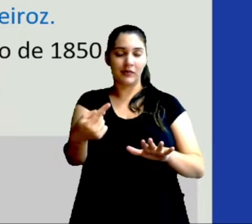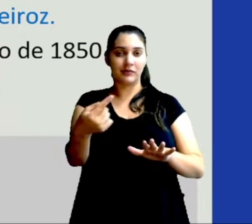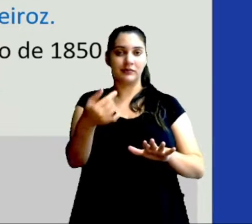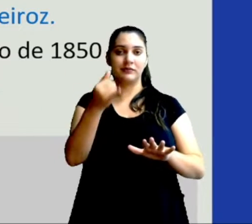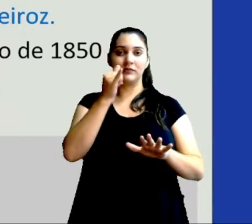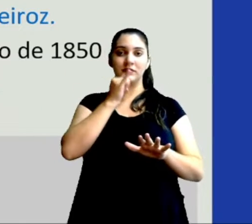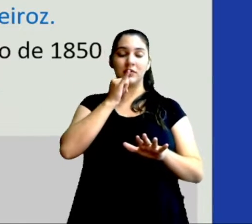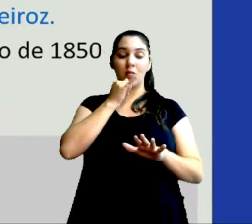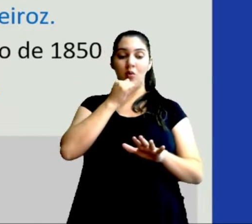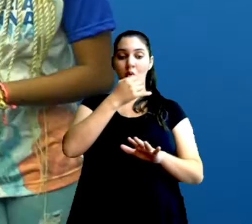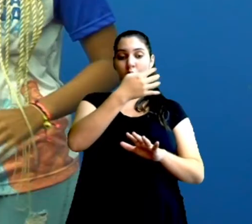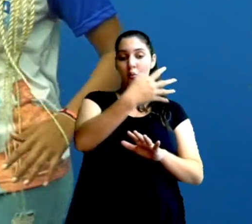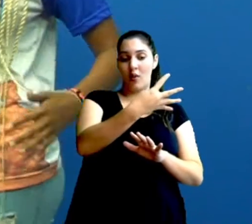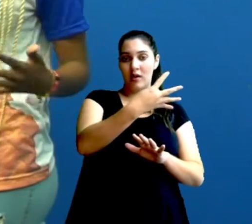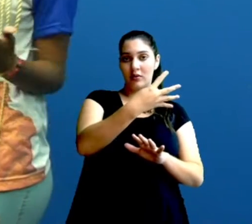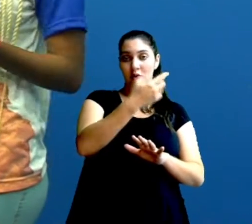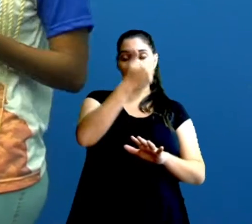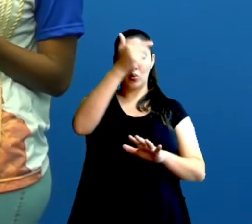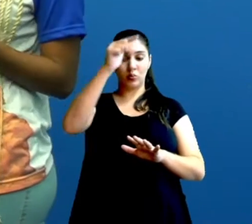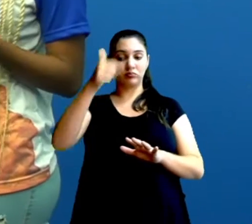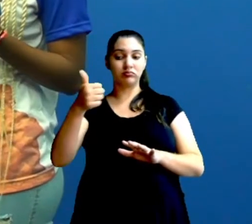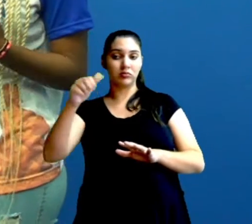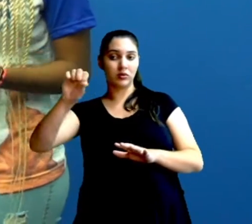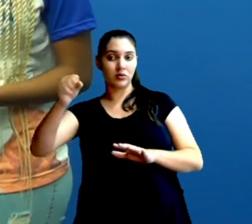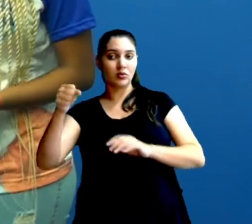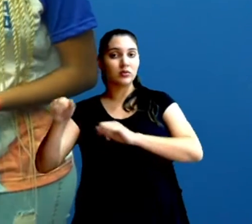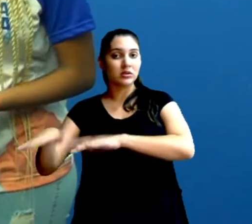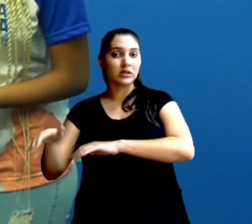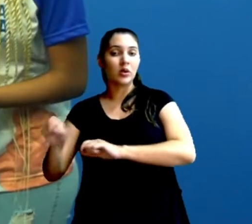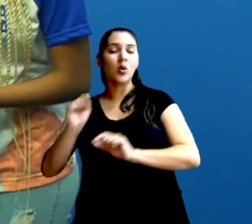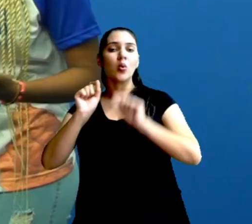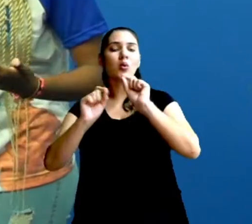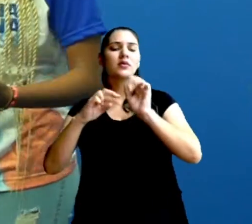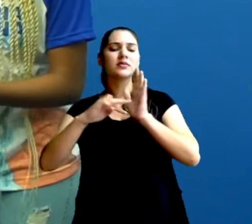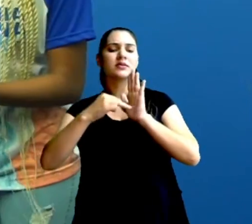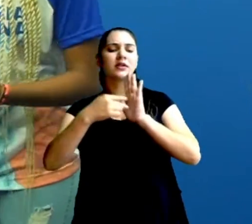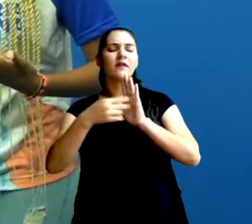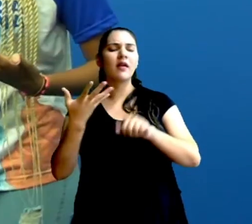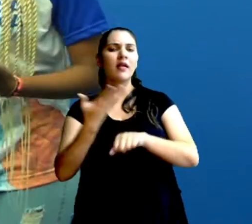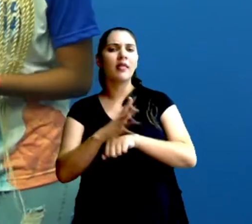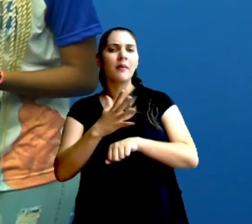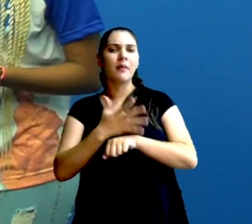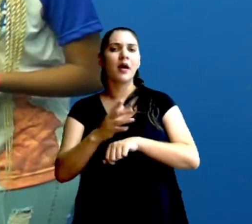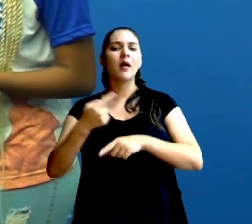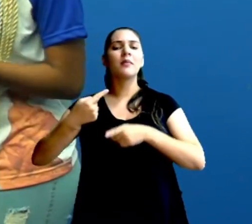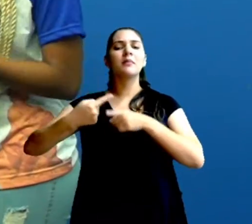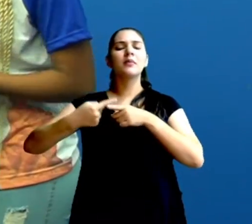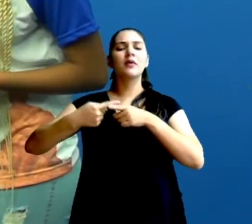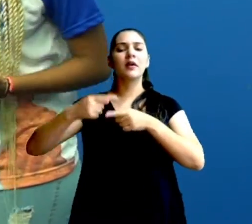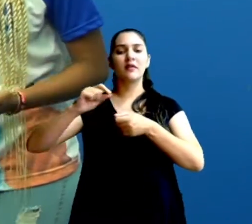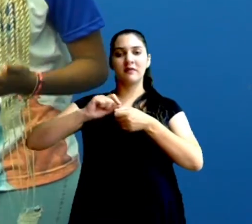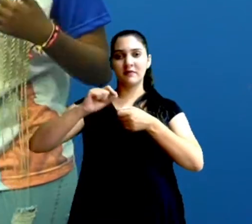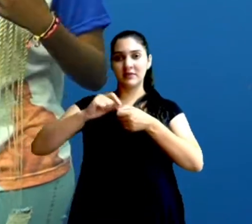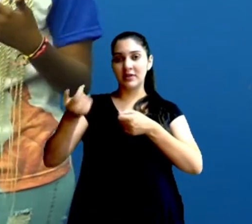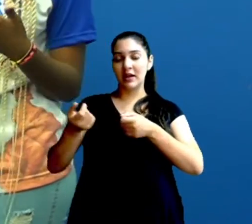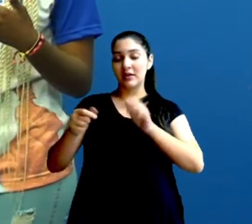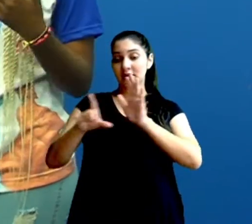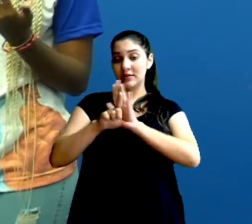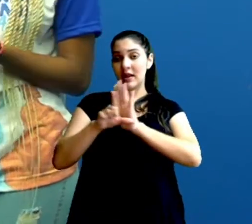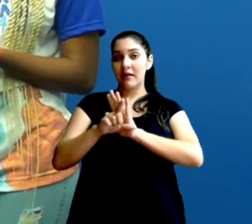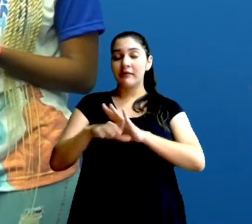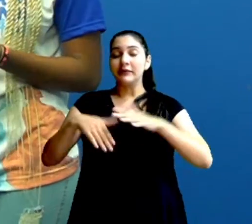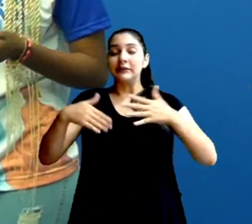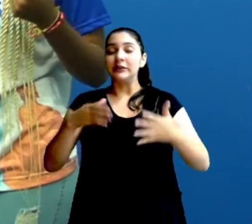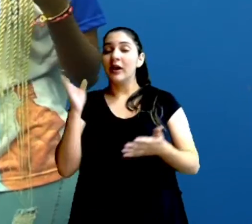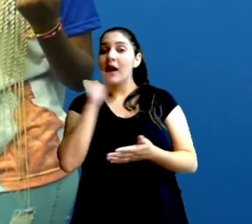e outro em 18 de setembro. O que isso significa na prática, mano? Por que fizeram essa lei tão ligeiro, tão